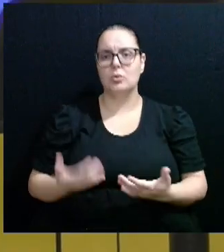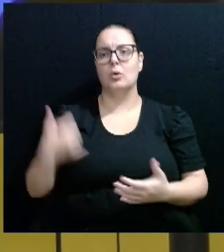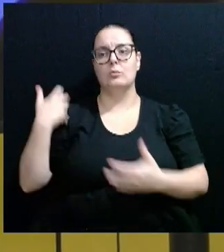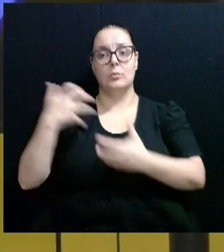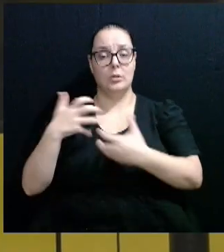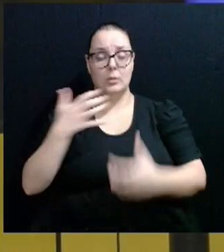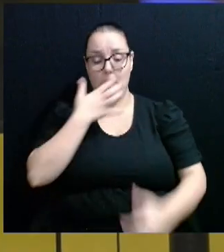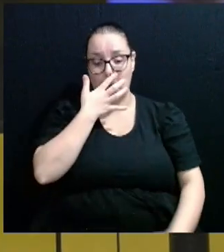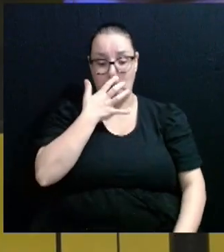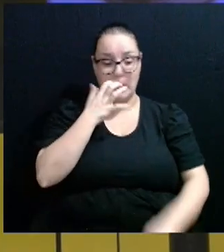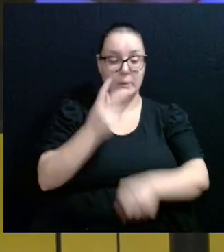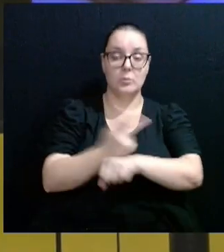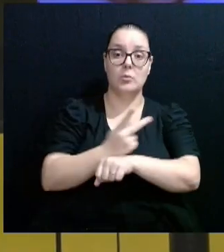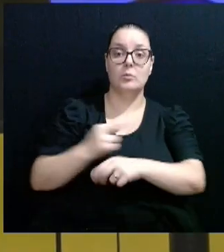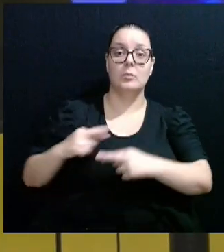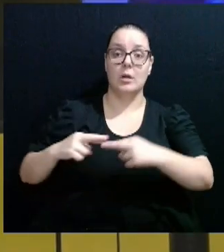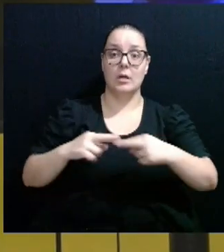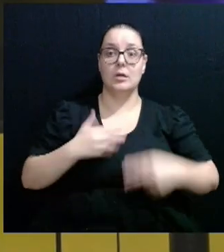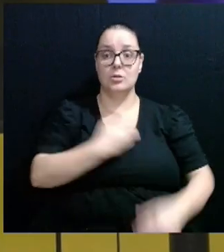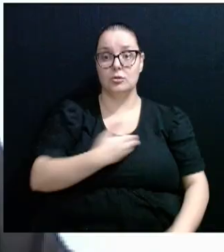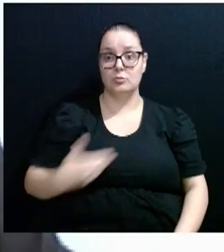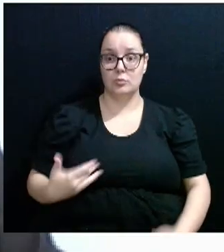procura a rede pública de saúde?